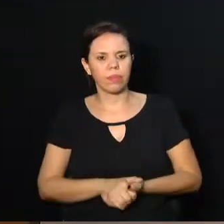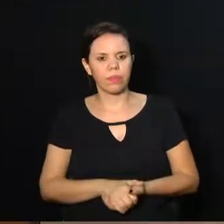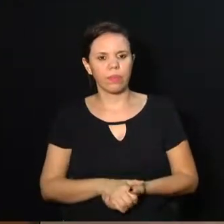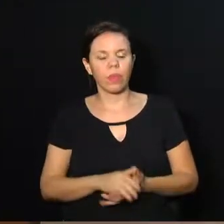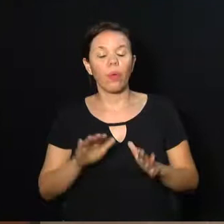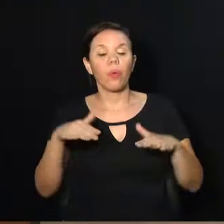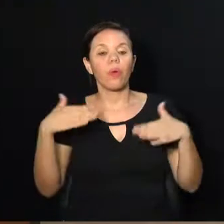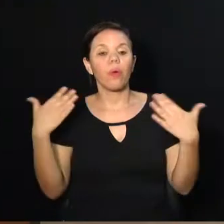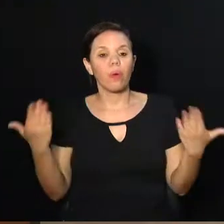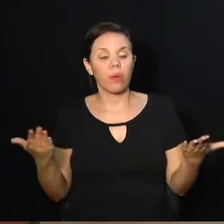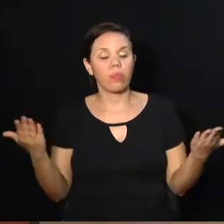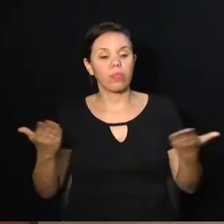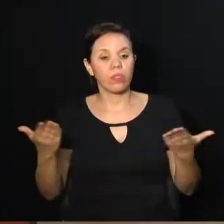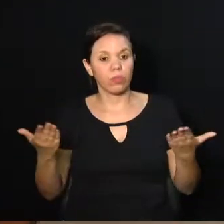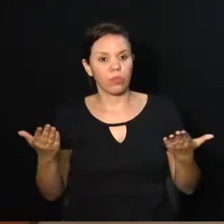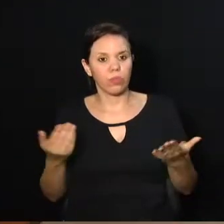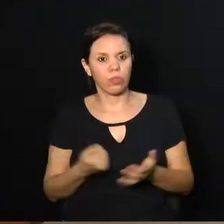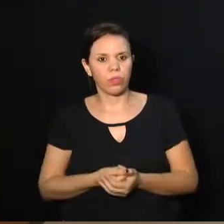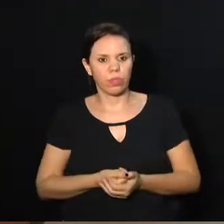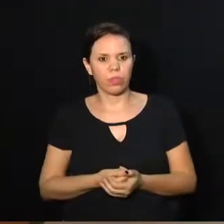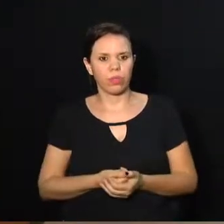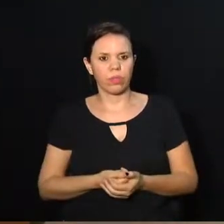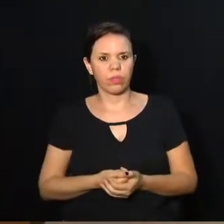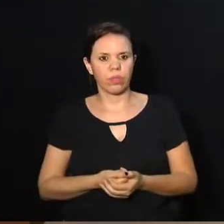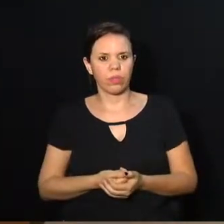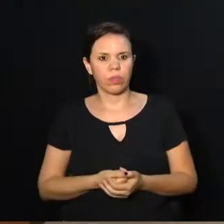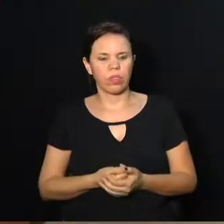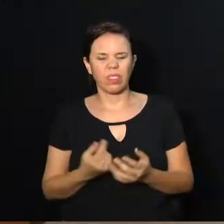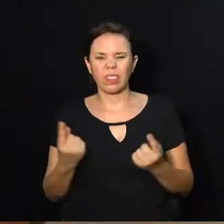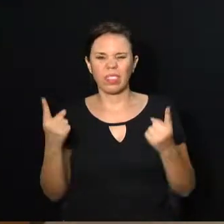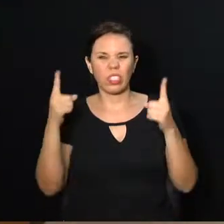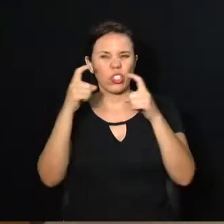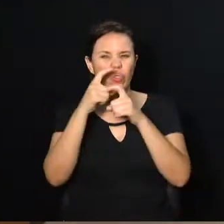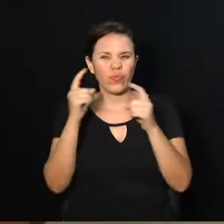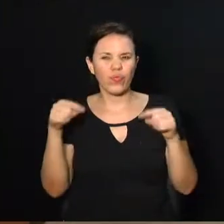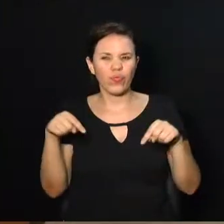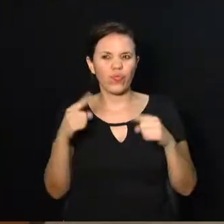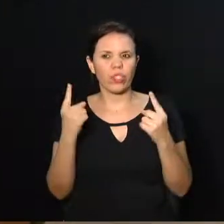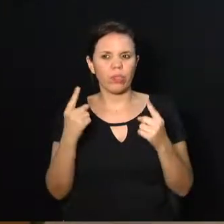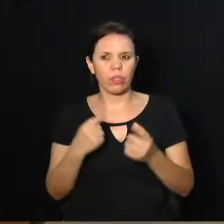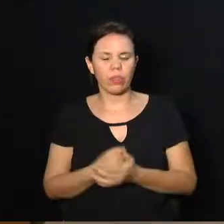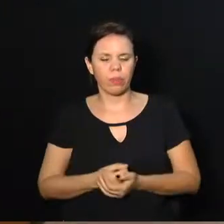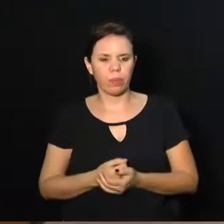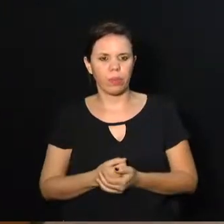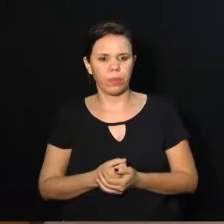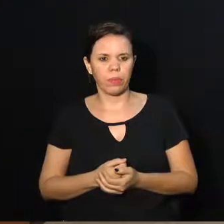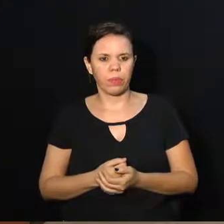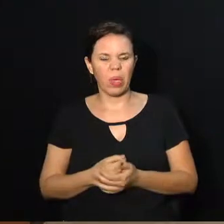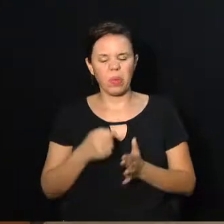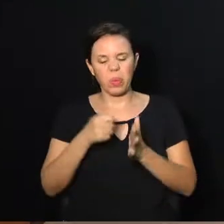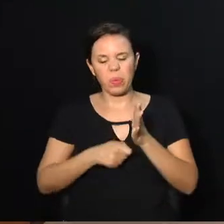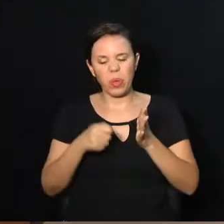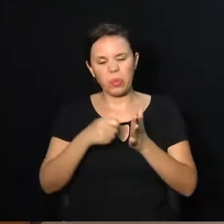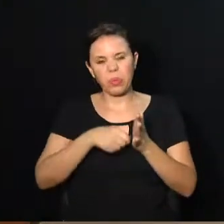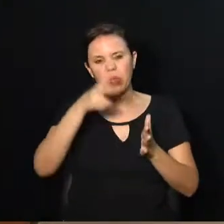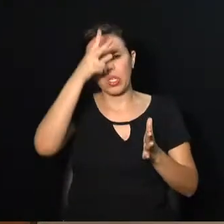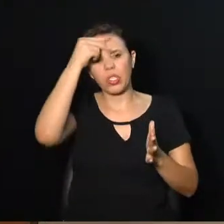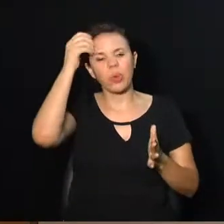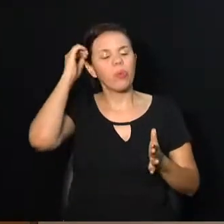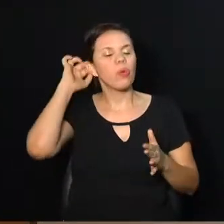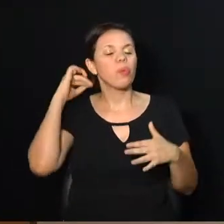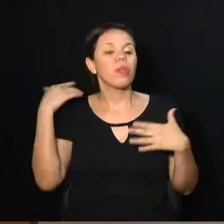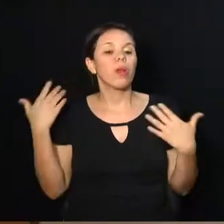qual que seria hoje o maior desafio para as políticas públicas? Qual